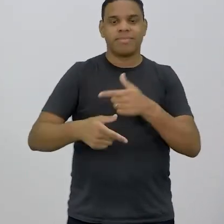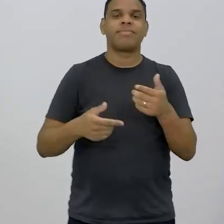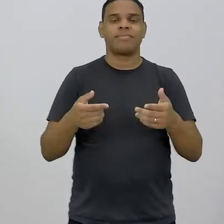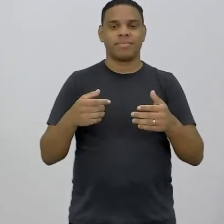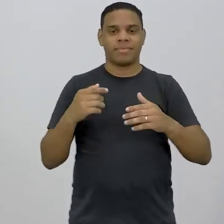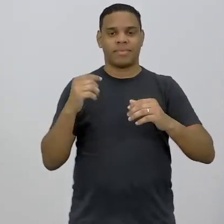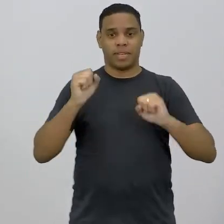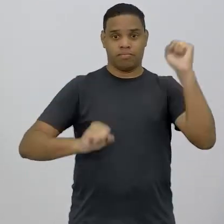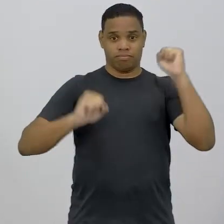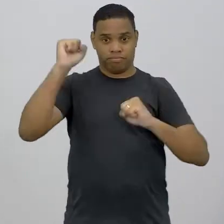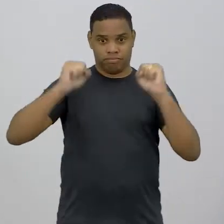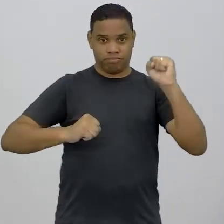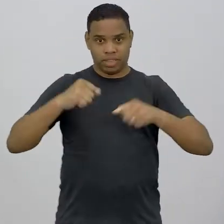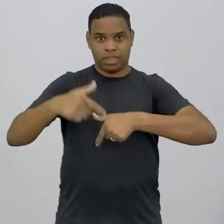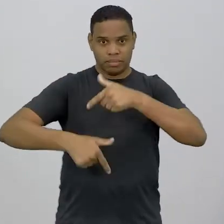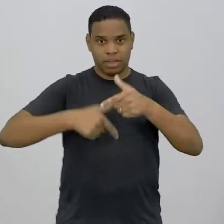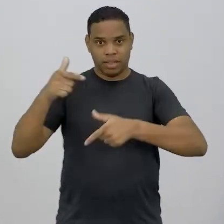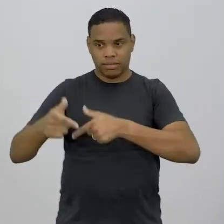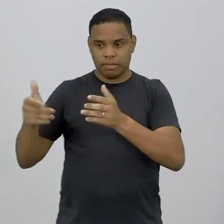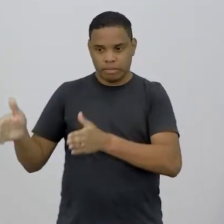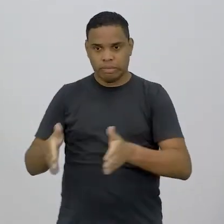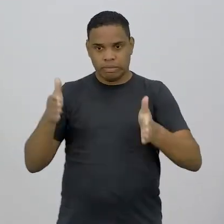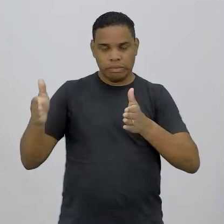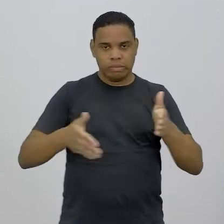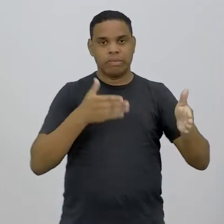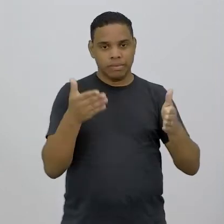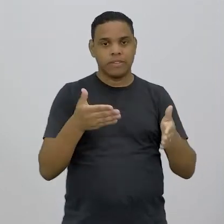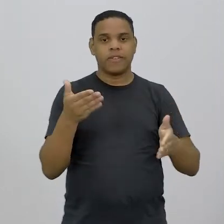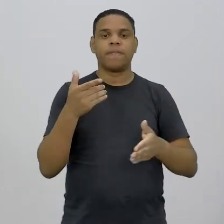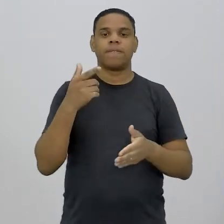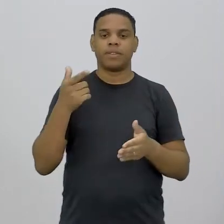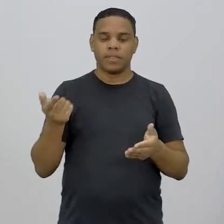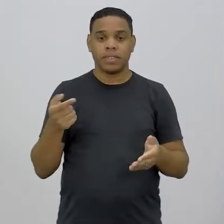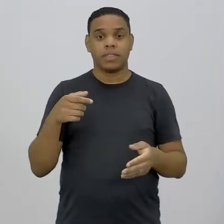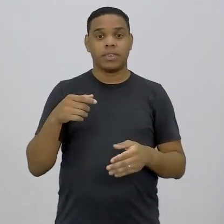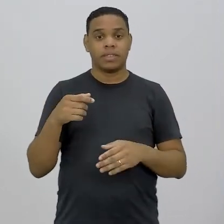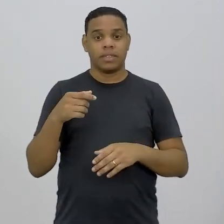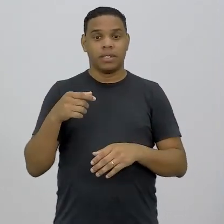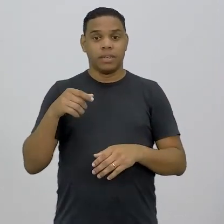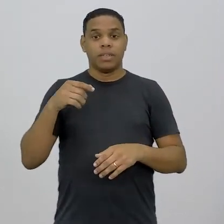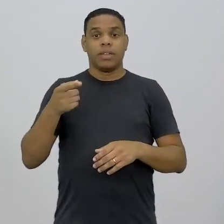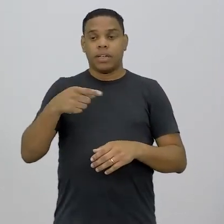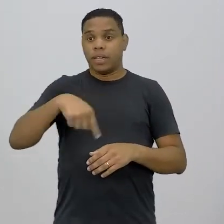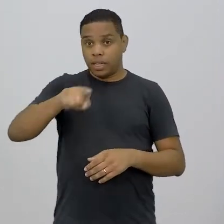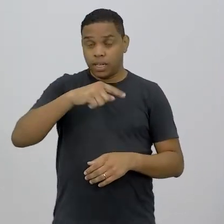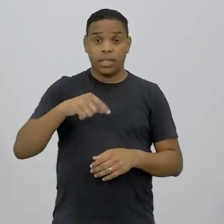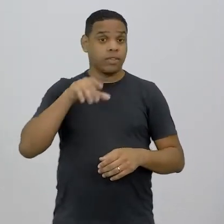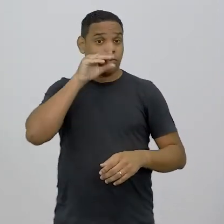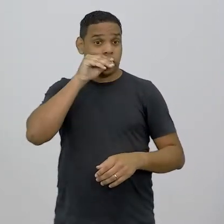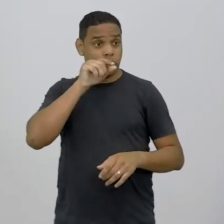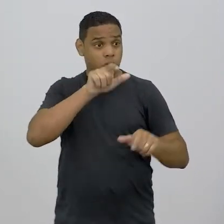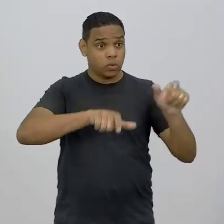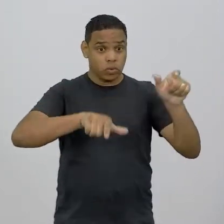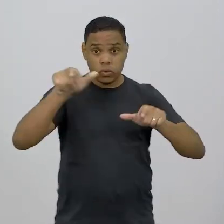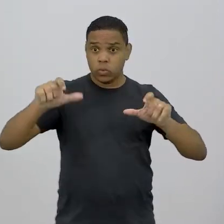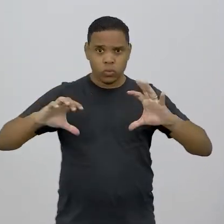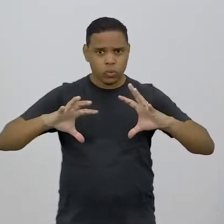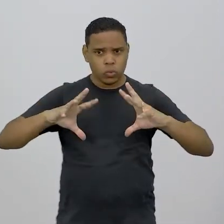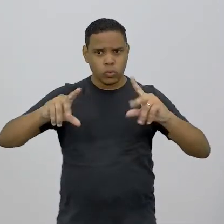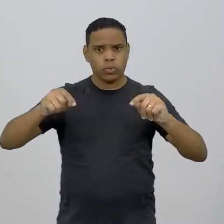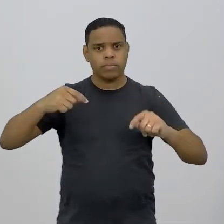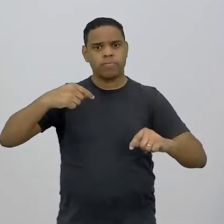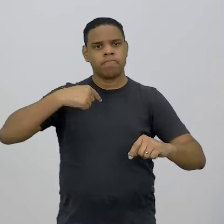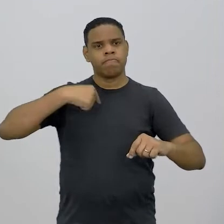fábrica como uma engrenagem, eles se introjetaram, ou seja, eles colocaram para dentro tudo aquilo